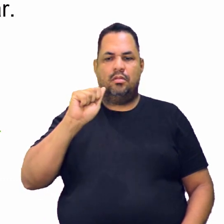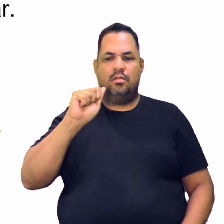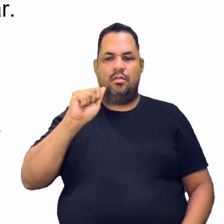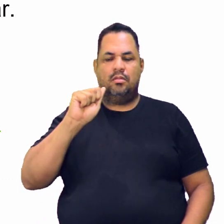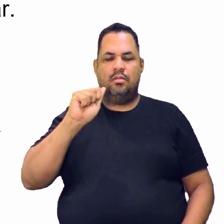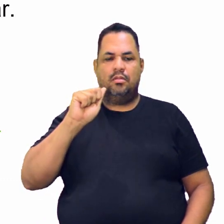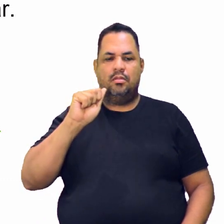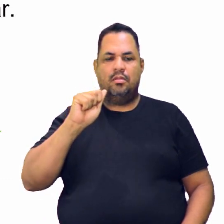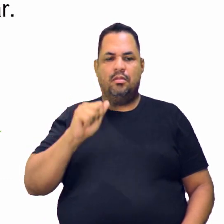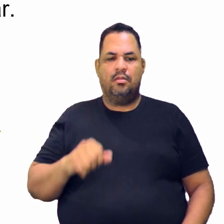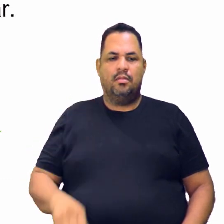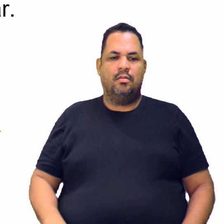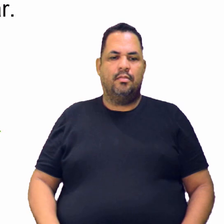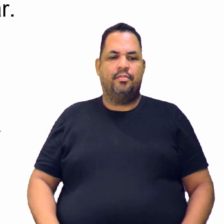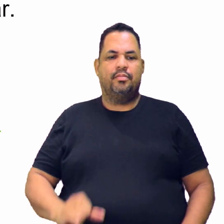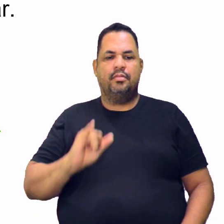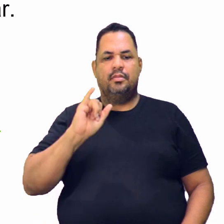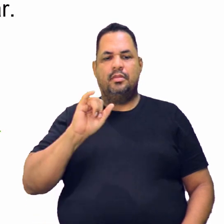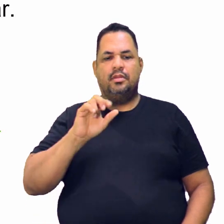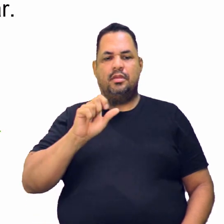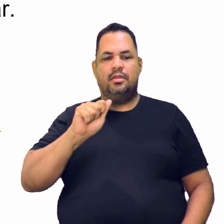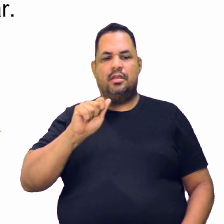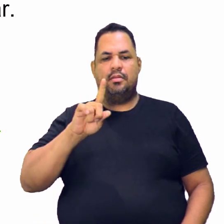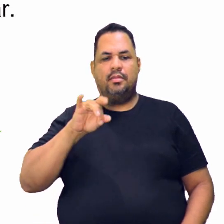E Isabela